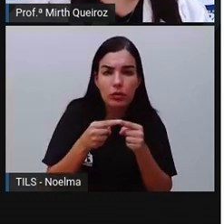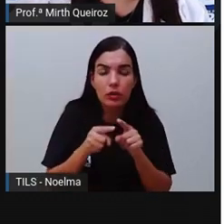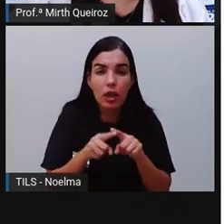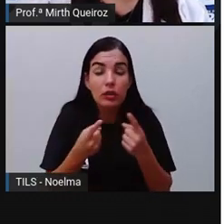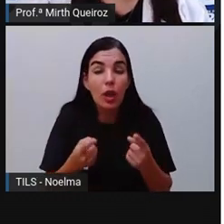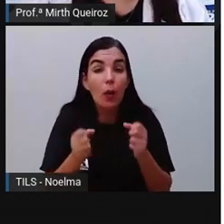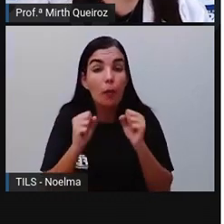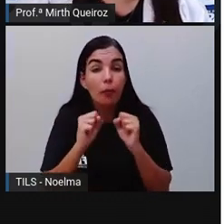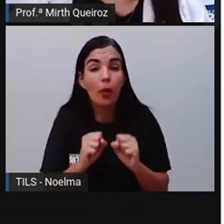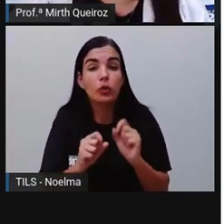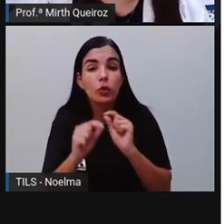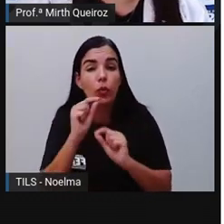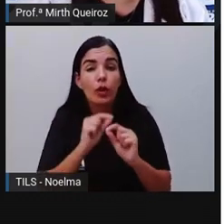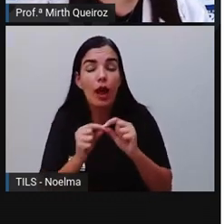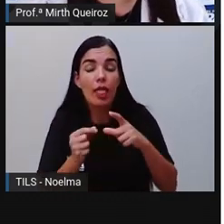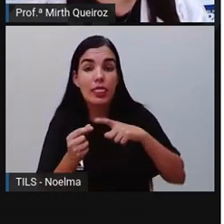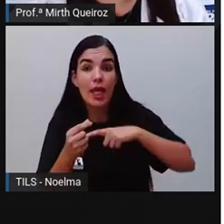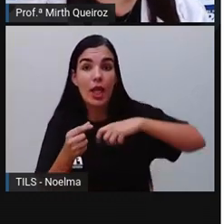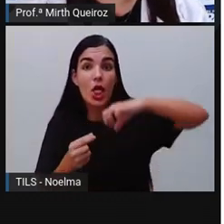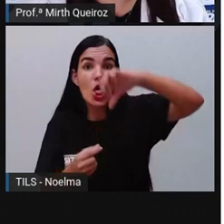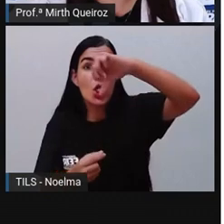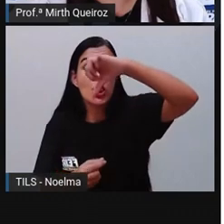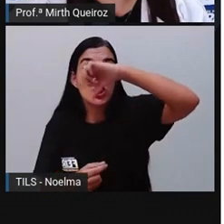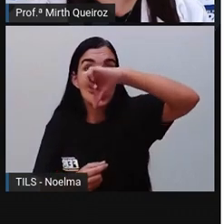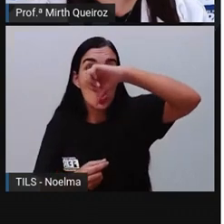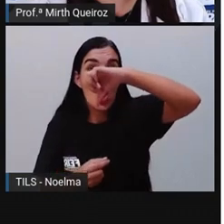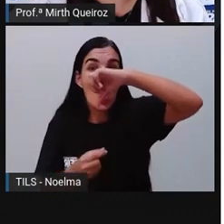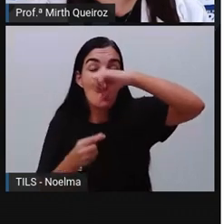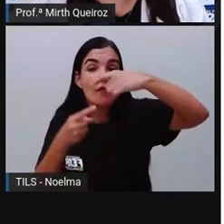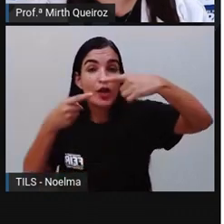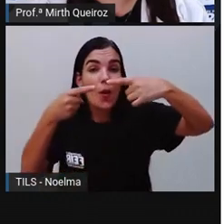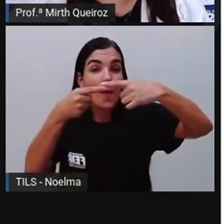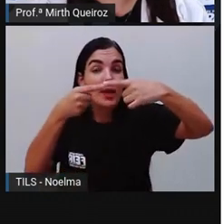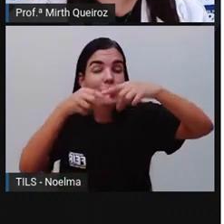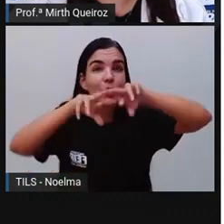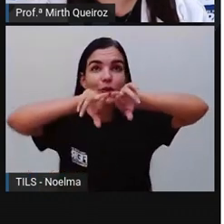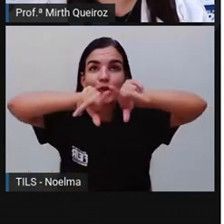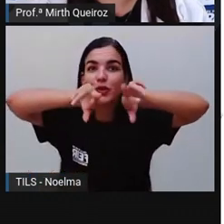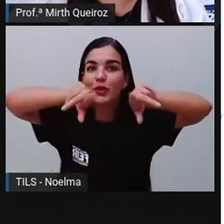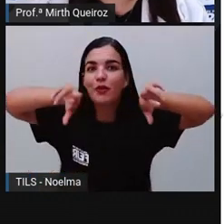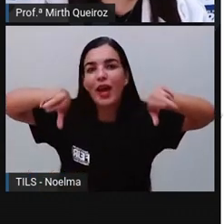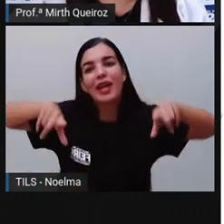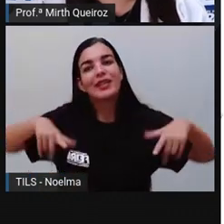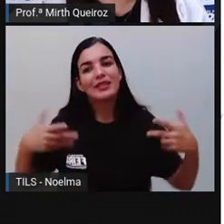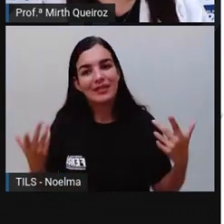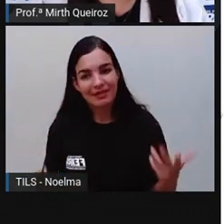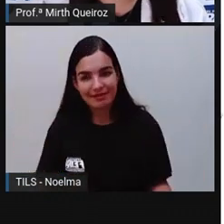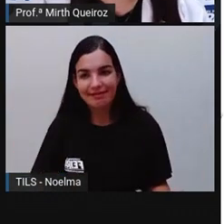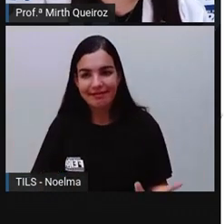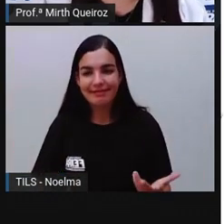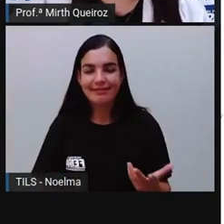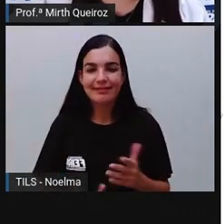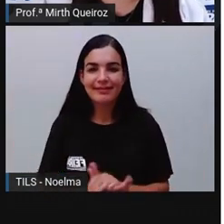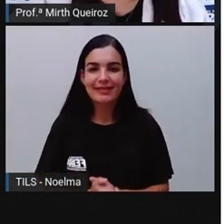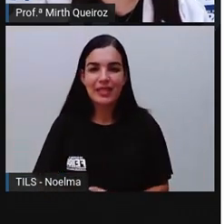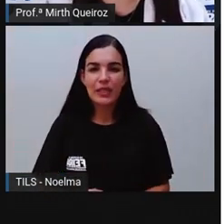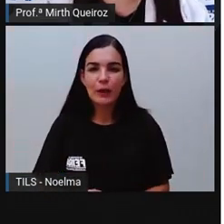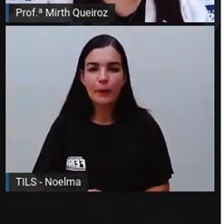Desta forma, há nove combinações diferentes que poderia ser feita aí com essas meninas e